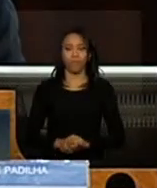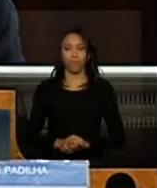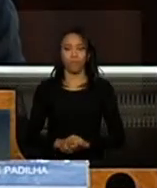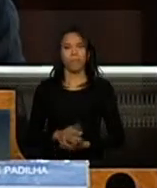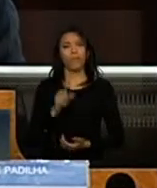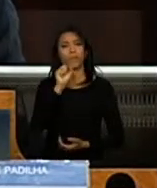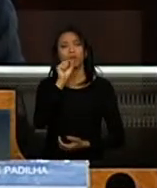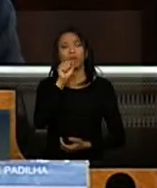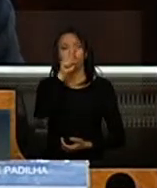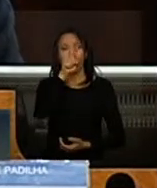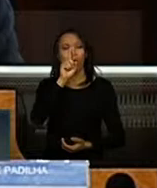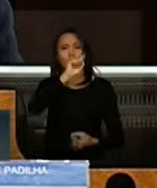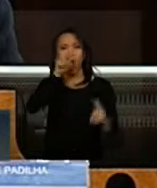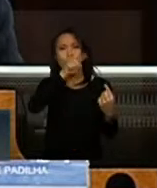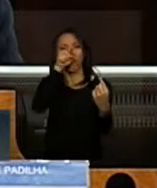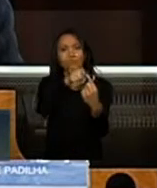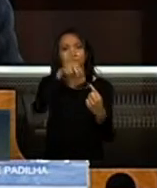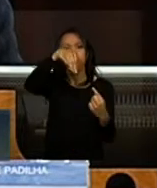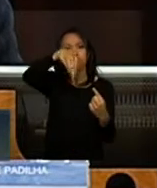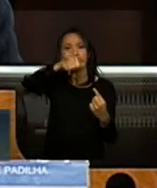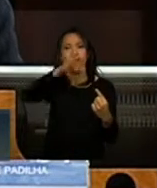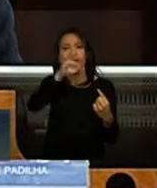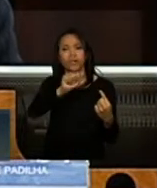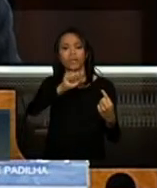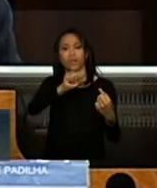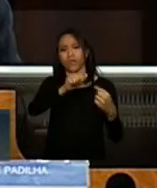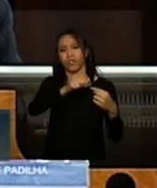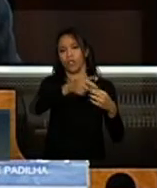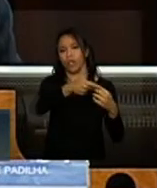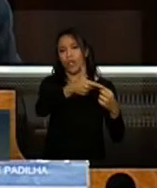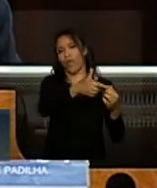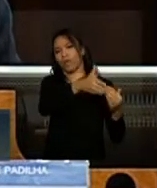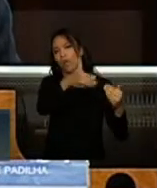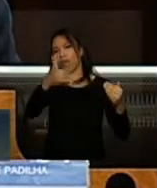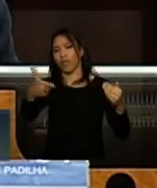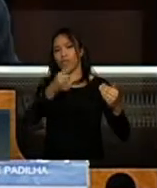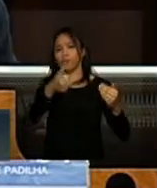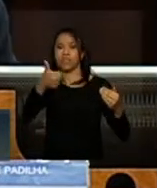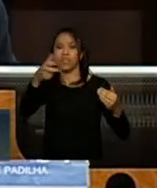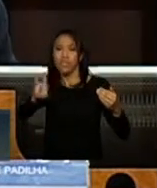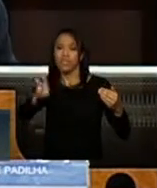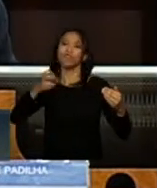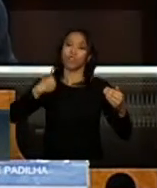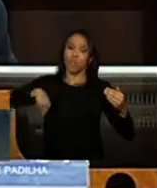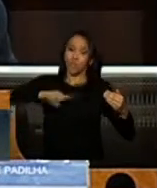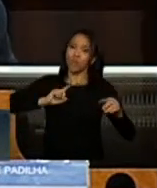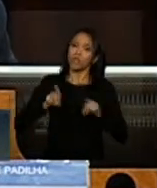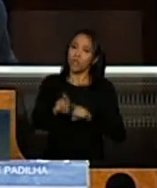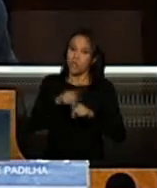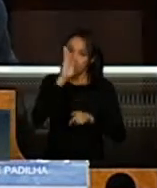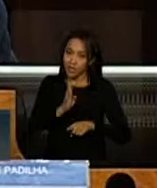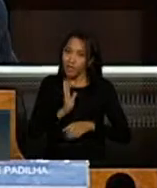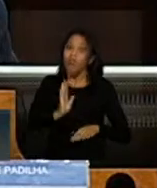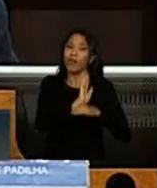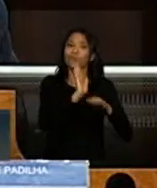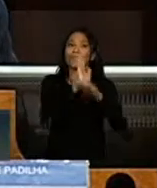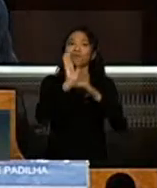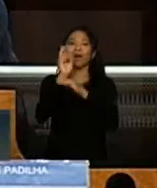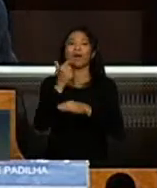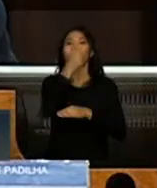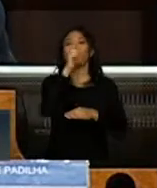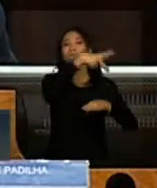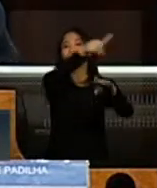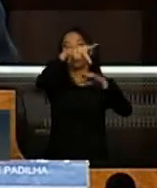O que se estabeleciam como metas de objetivo do milênio para 2015, e queremos ajudar que outros países também possam alcançar essa meta